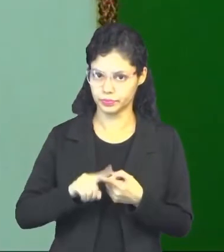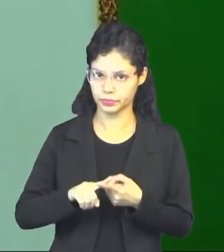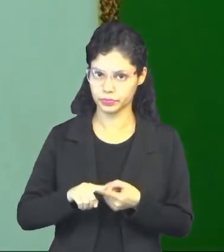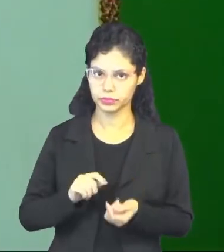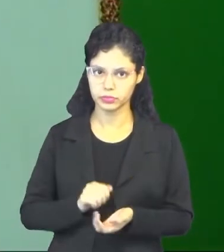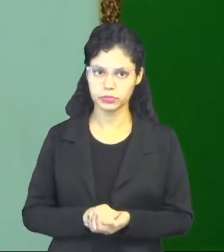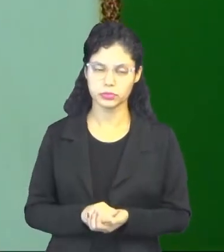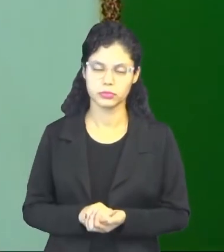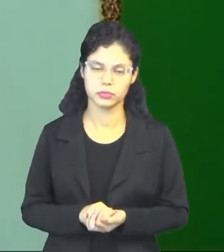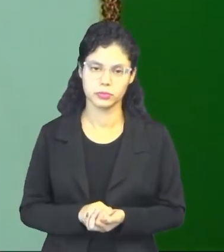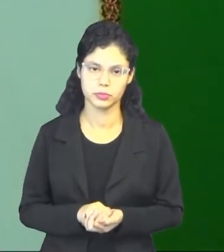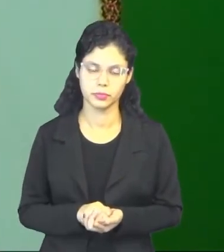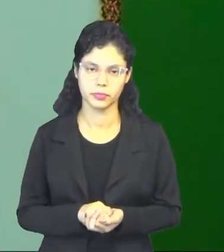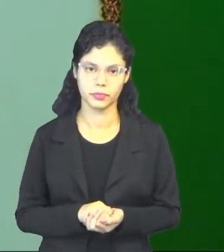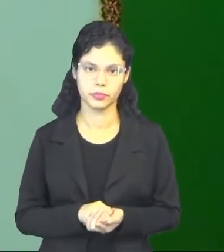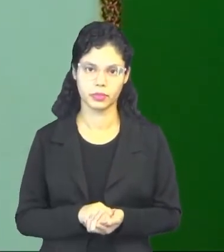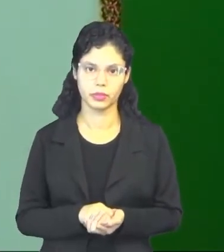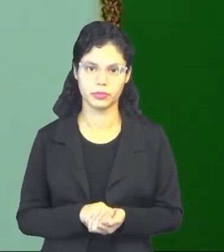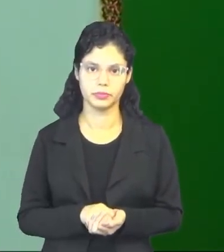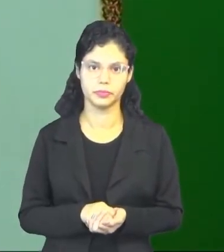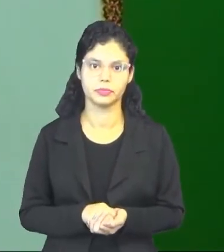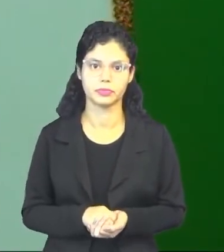Por que a resposta de Joãozinho surpreendeu?